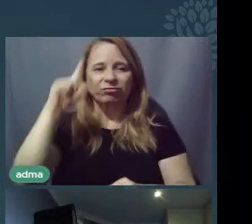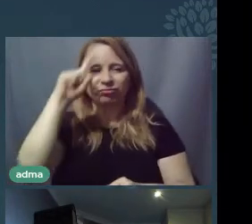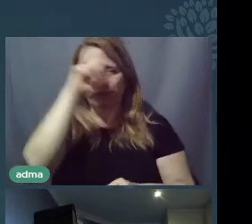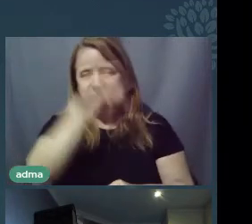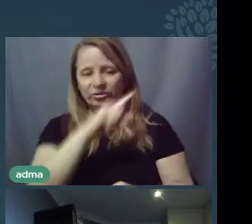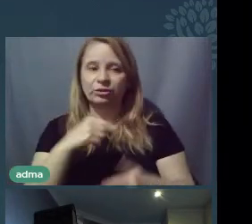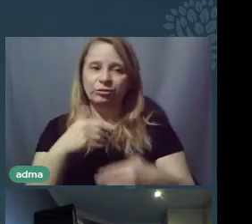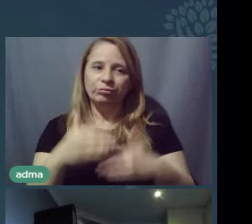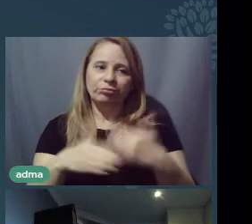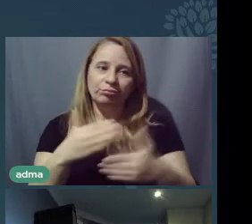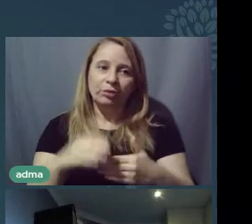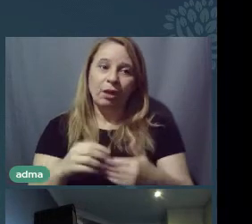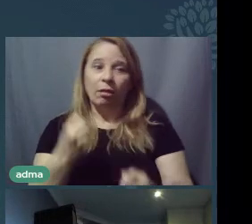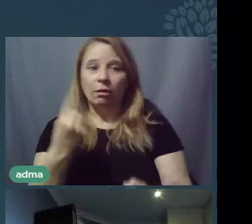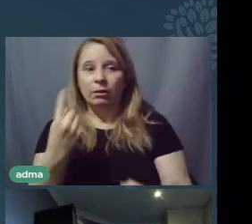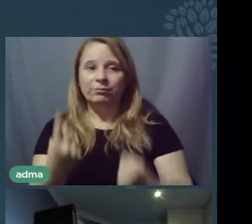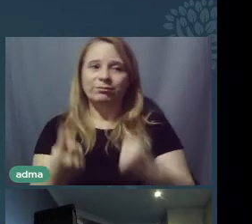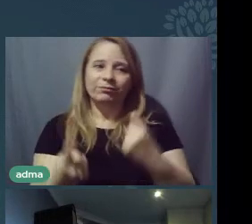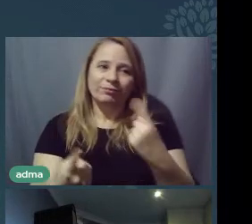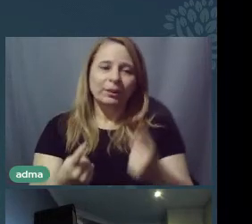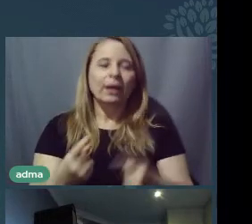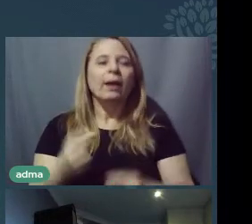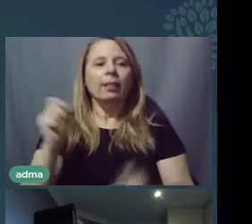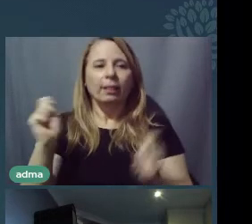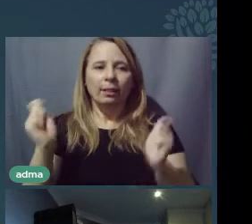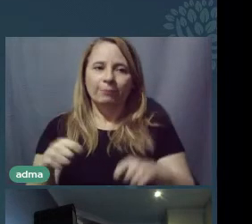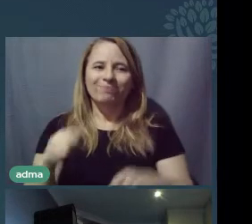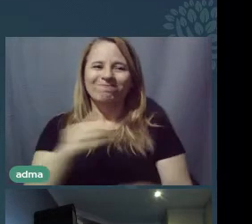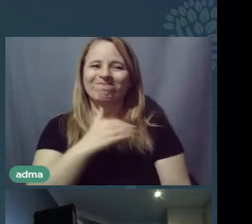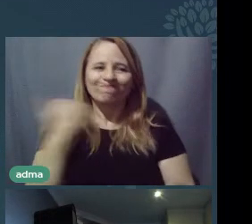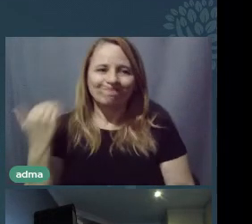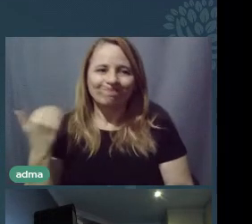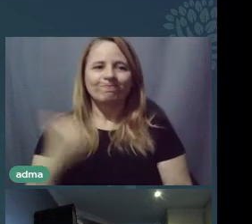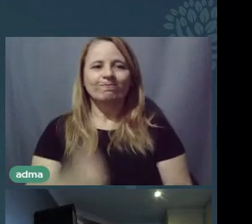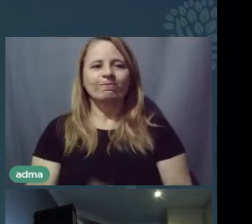e algumas até com desfecho fatal.